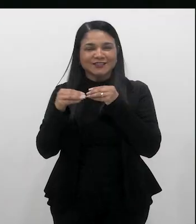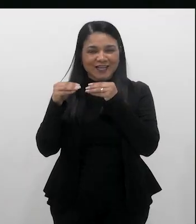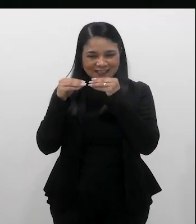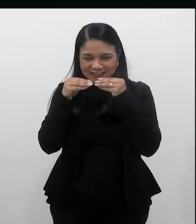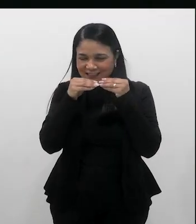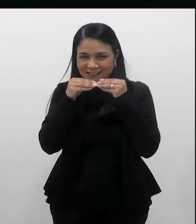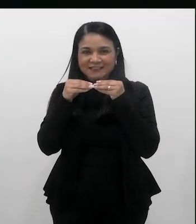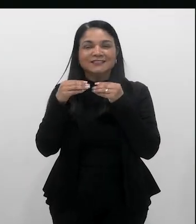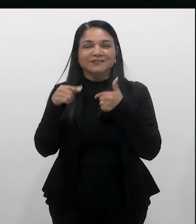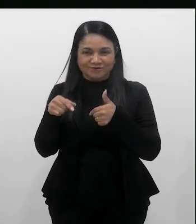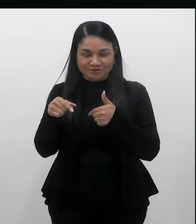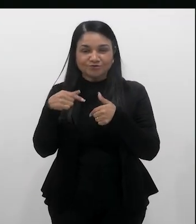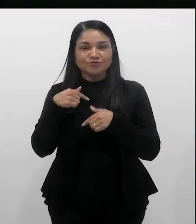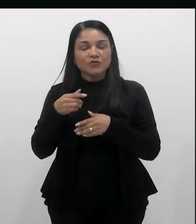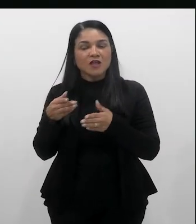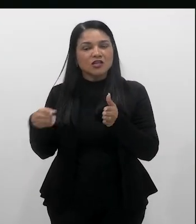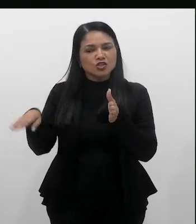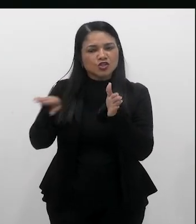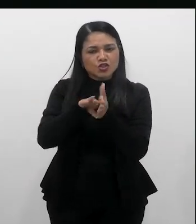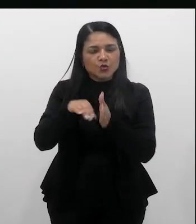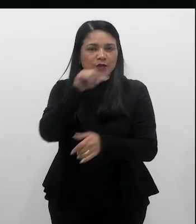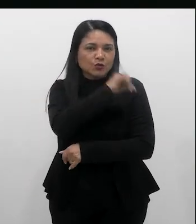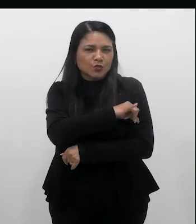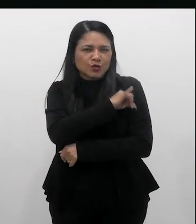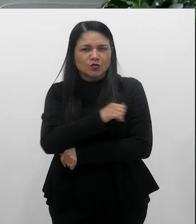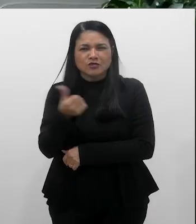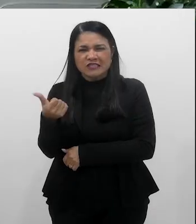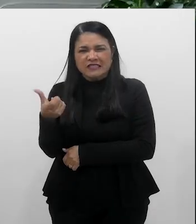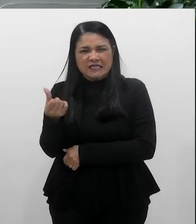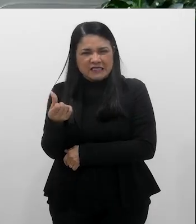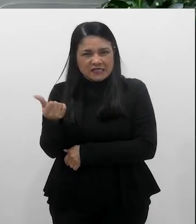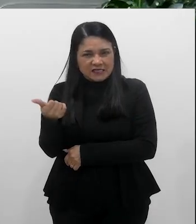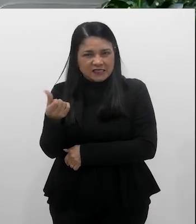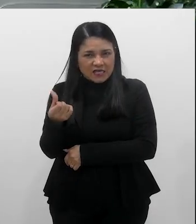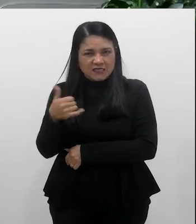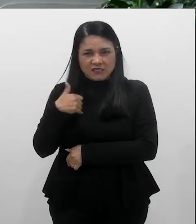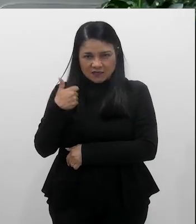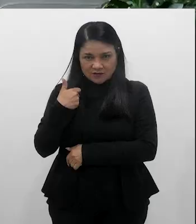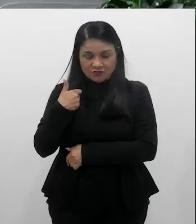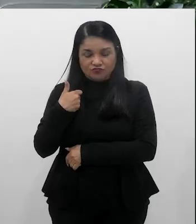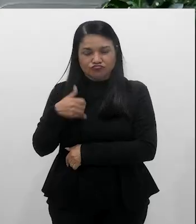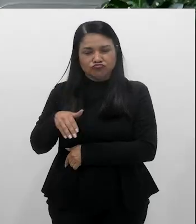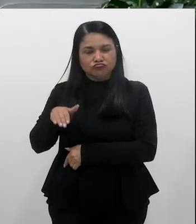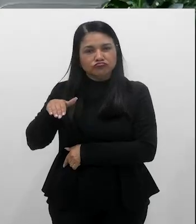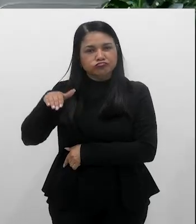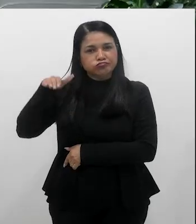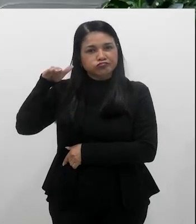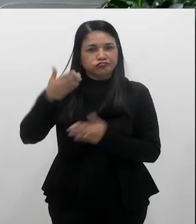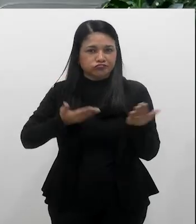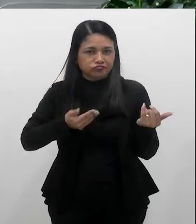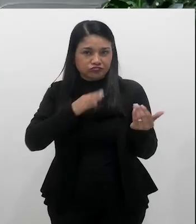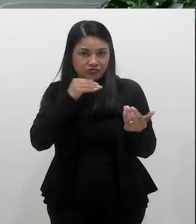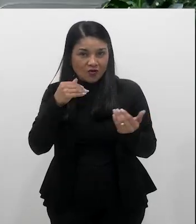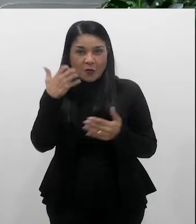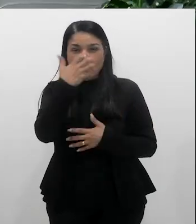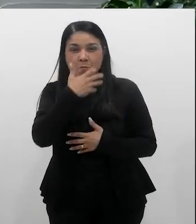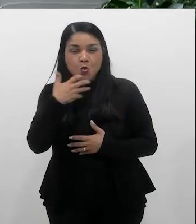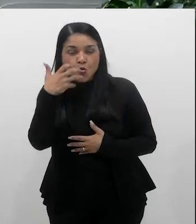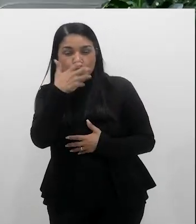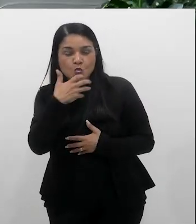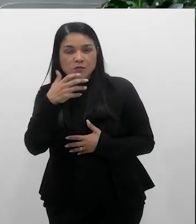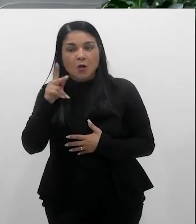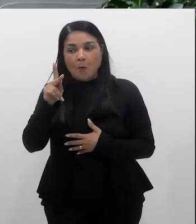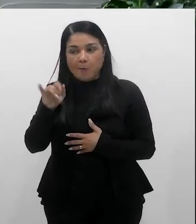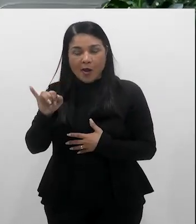tá? Ele veio para o Rio já adolescente, 16 anos, mais ou menos, mas desde novinho ele lidava com música.